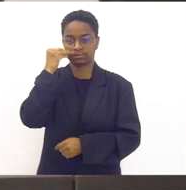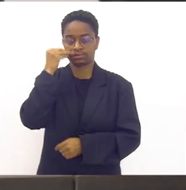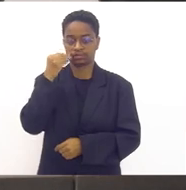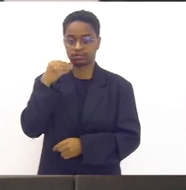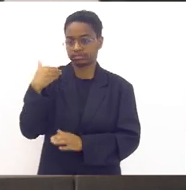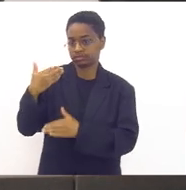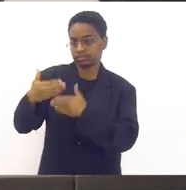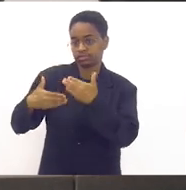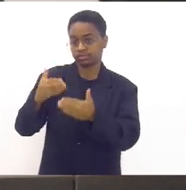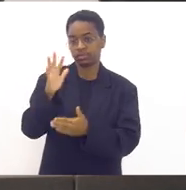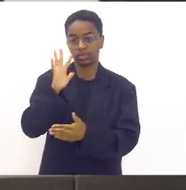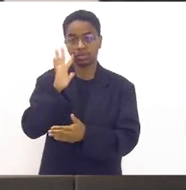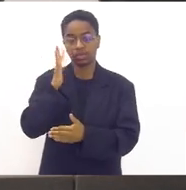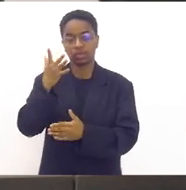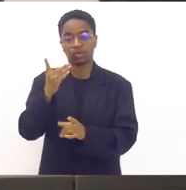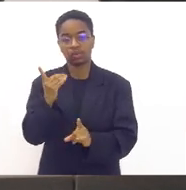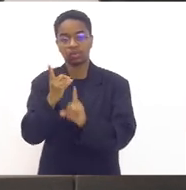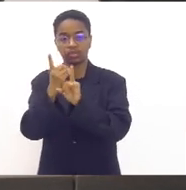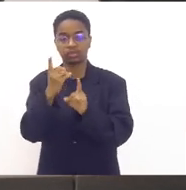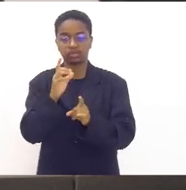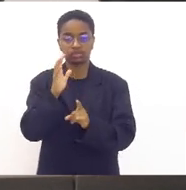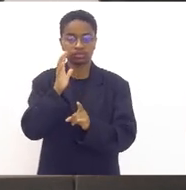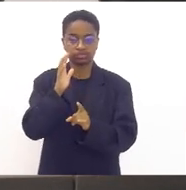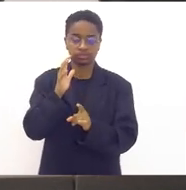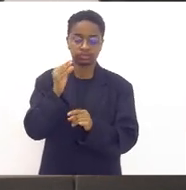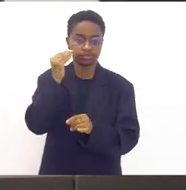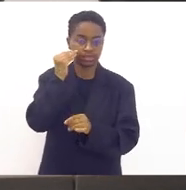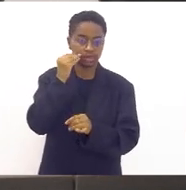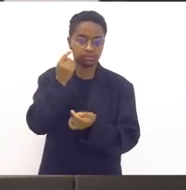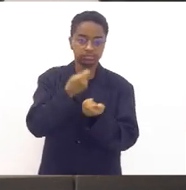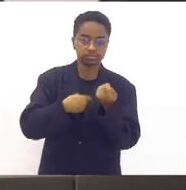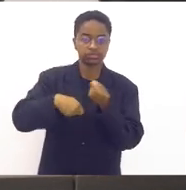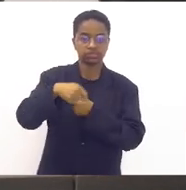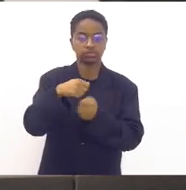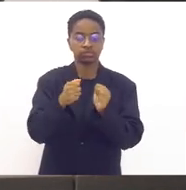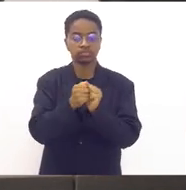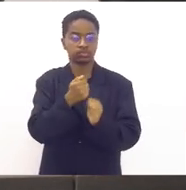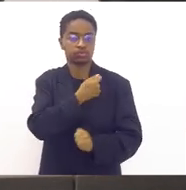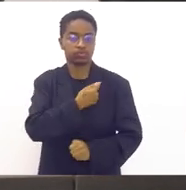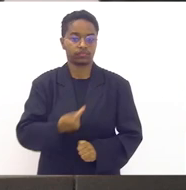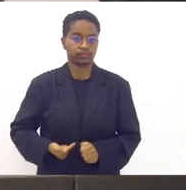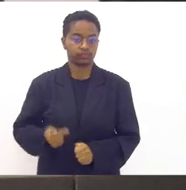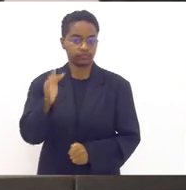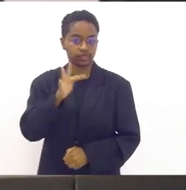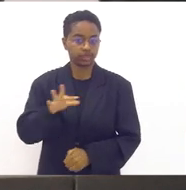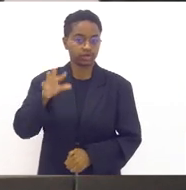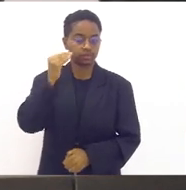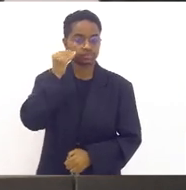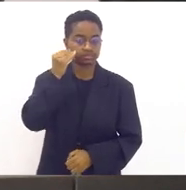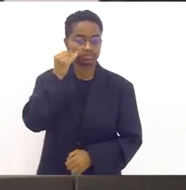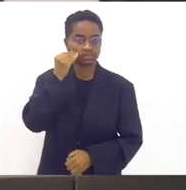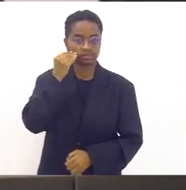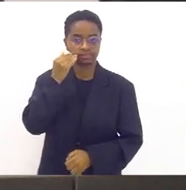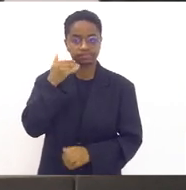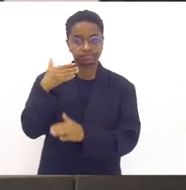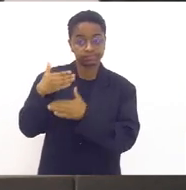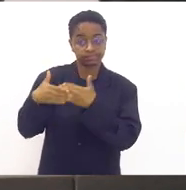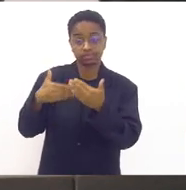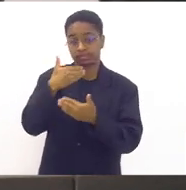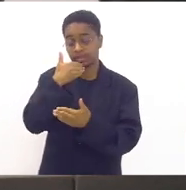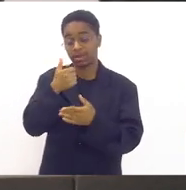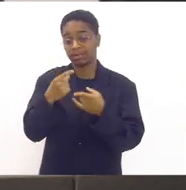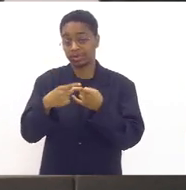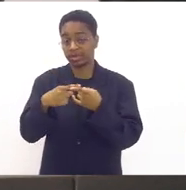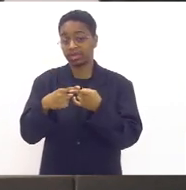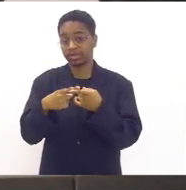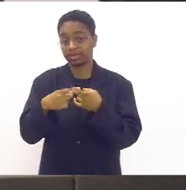contornar, buscar soluções e negociar também, junto ao governo federal, alternativas para a gente contornar essa perda de arrecadação, que é muito sensível para o